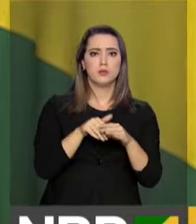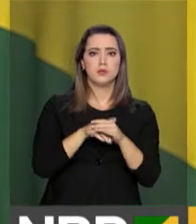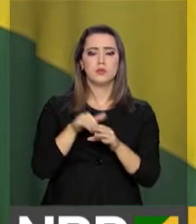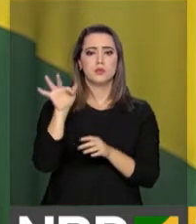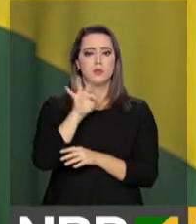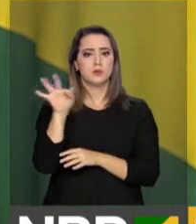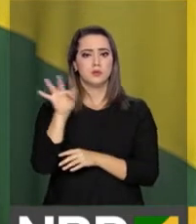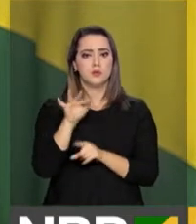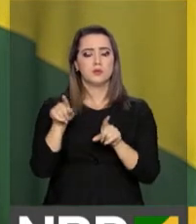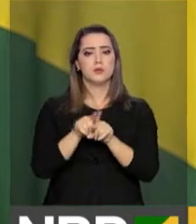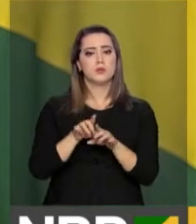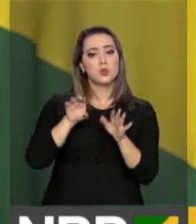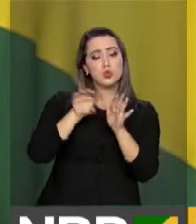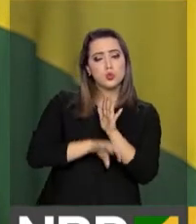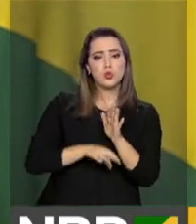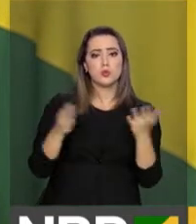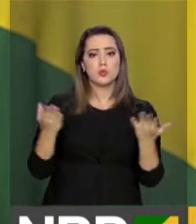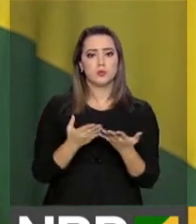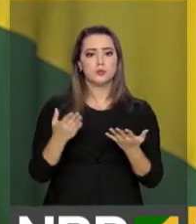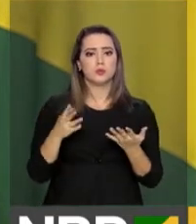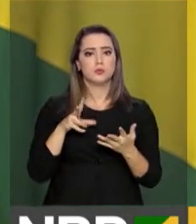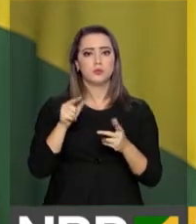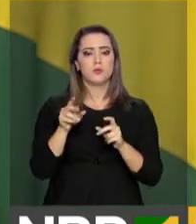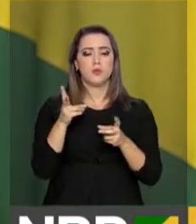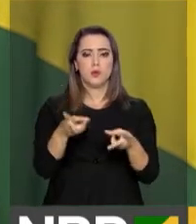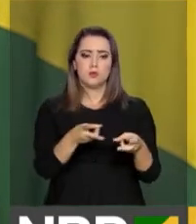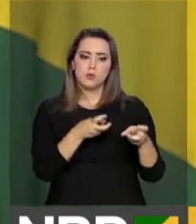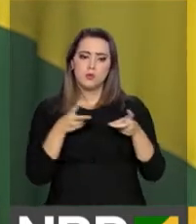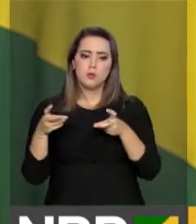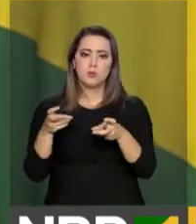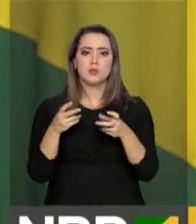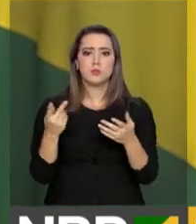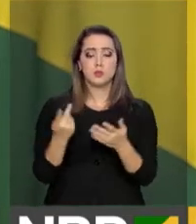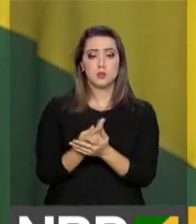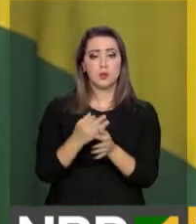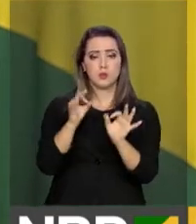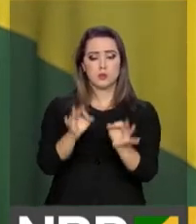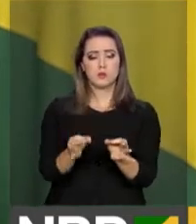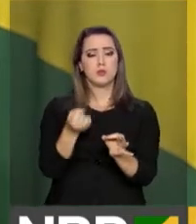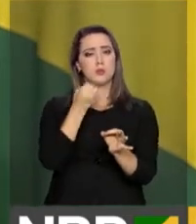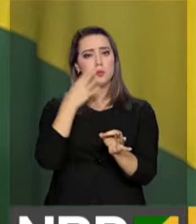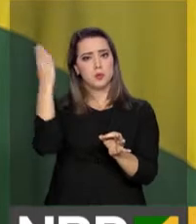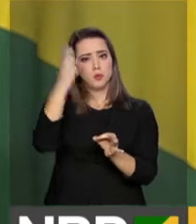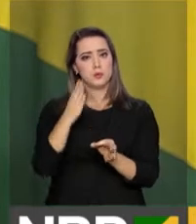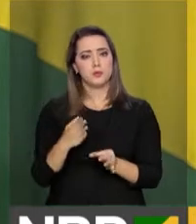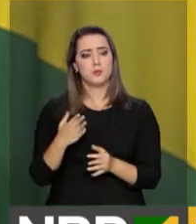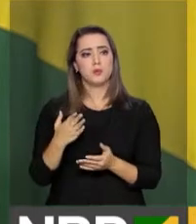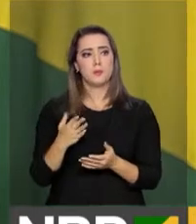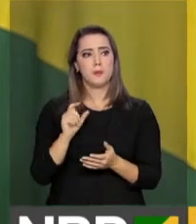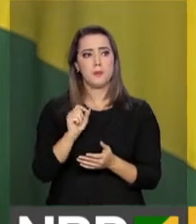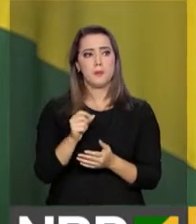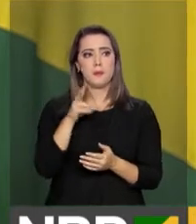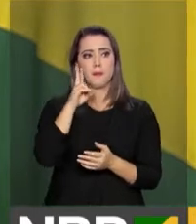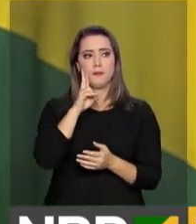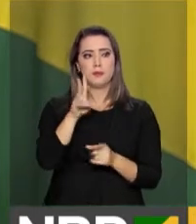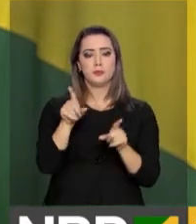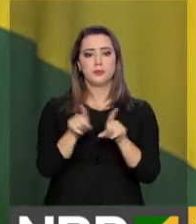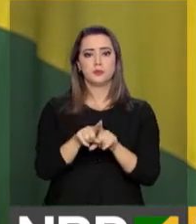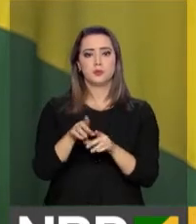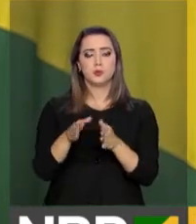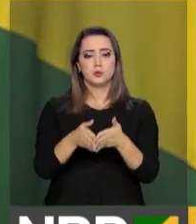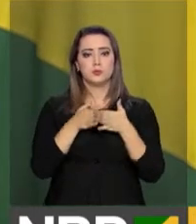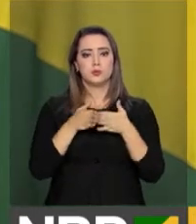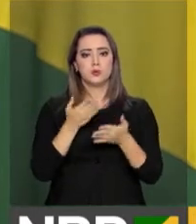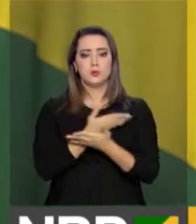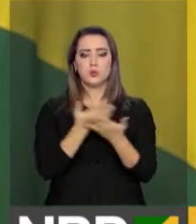senado e tira isso da frente e todos vão verificar que foi pelo bem do país por isso que eu vim mais uma vez pedir